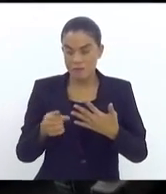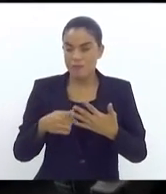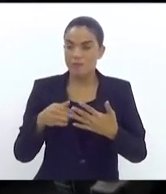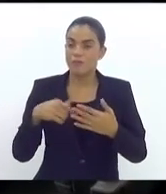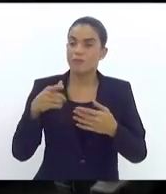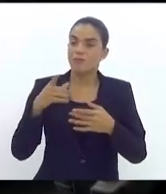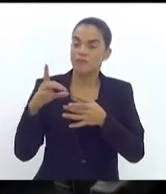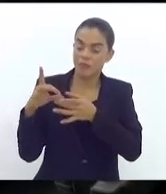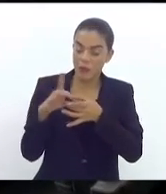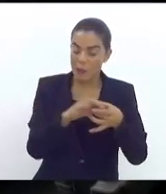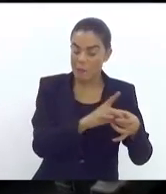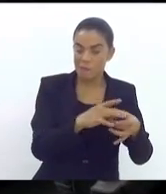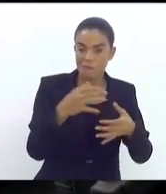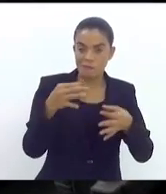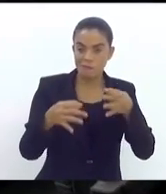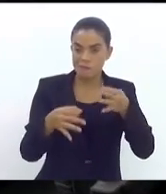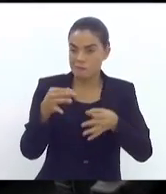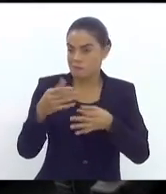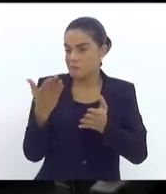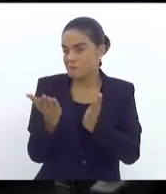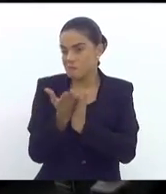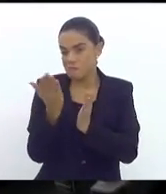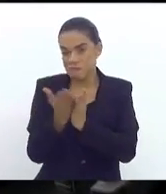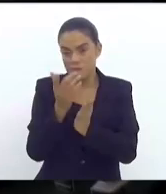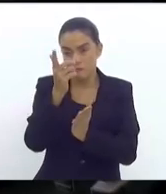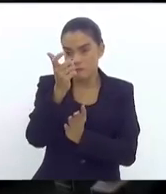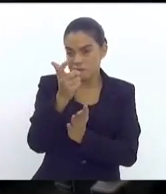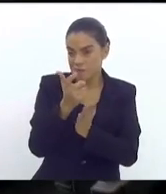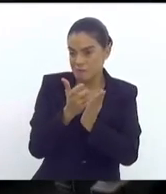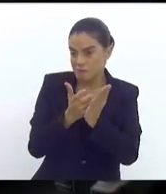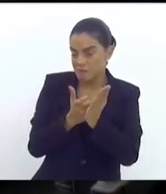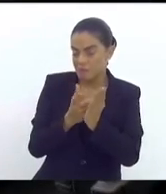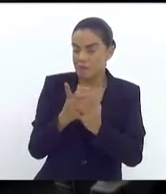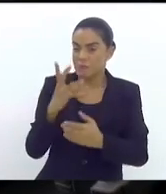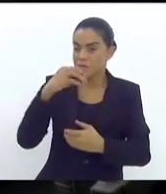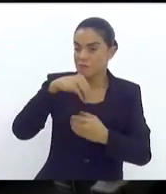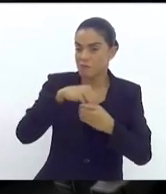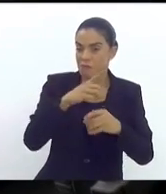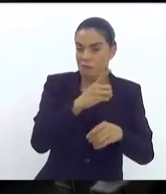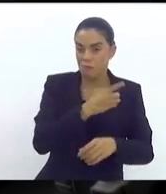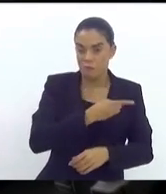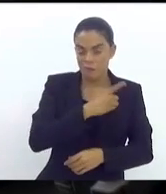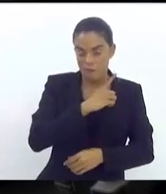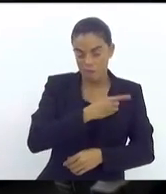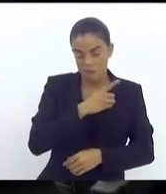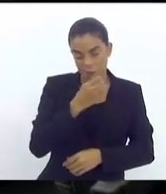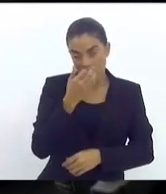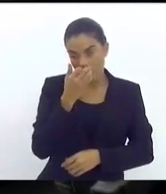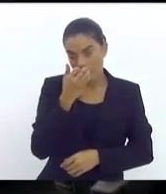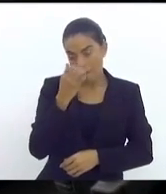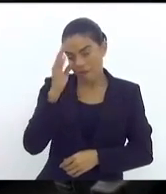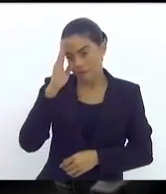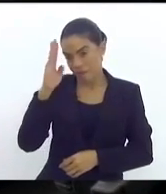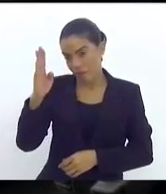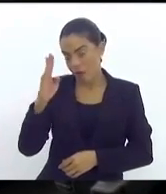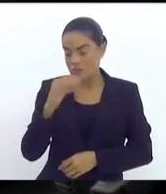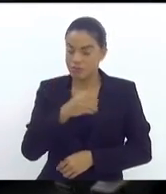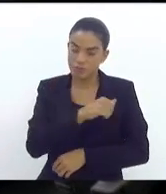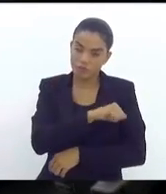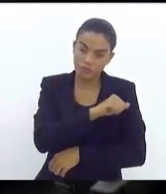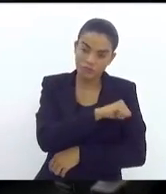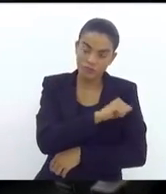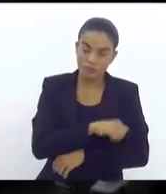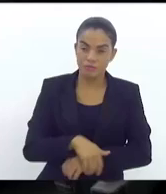têm nada a ver com o álbum de suspeitos que a gente vê nas delegacias. Falo aqui, principalmente, no Rio de Janeiro.